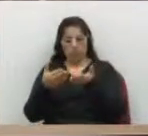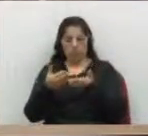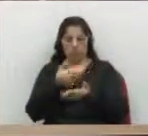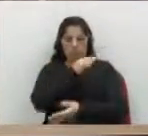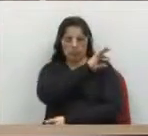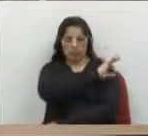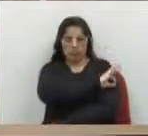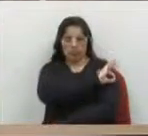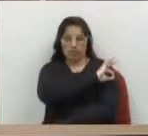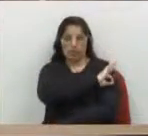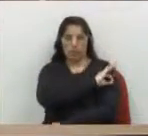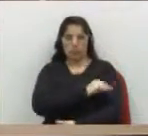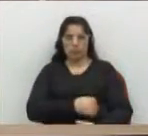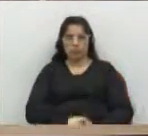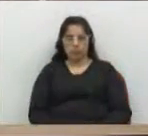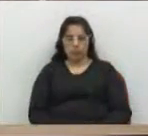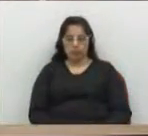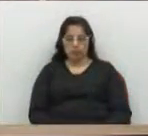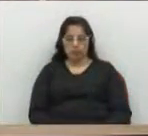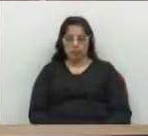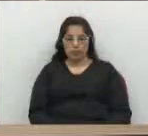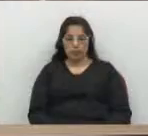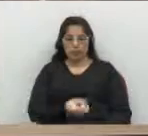prefeito. Requerimento